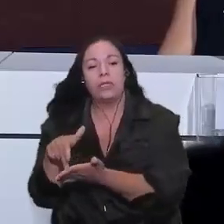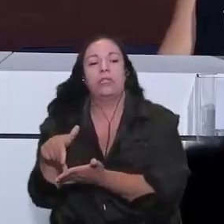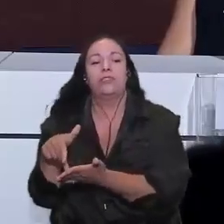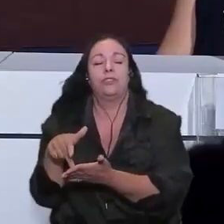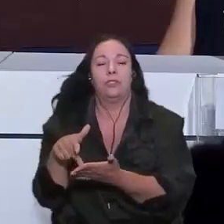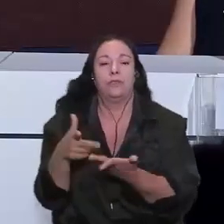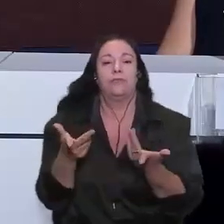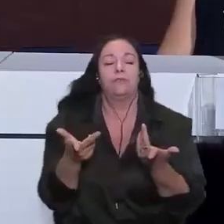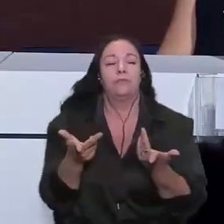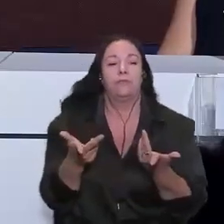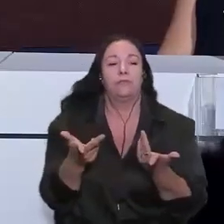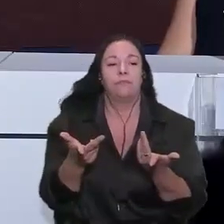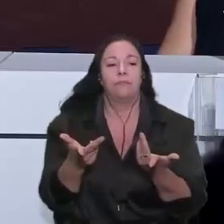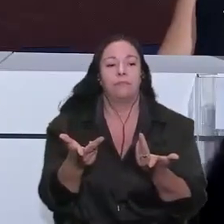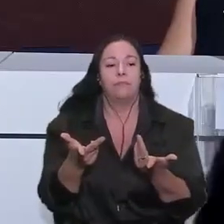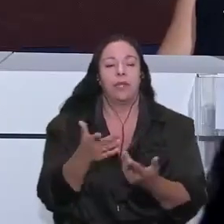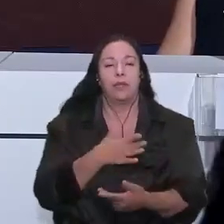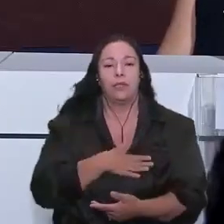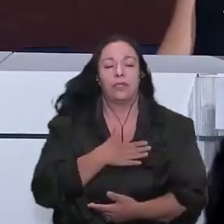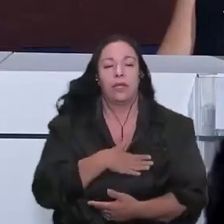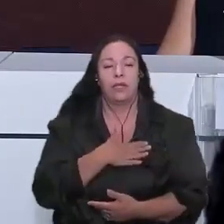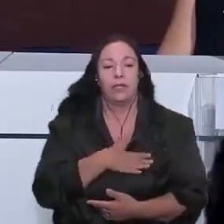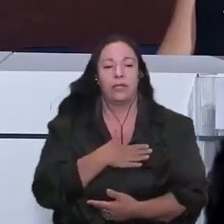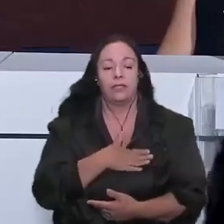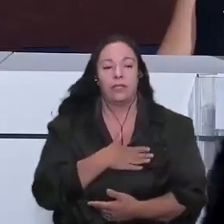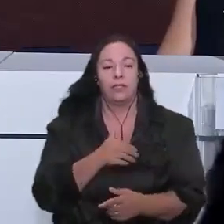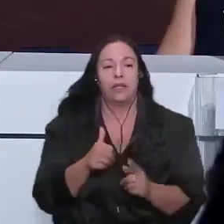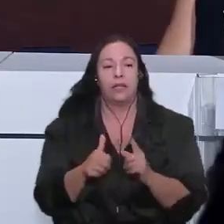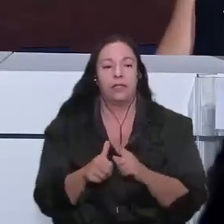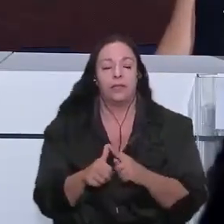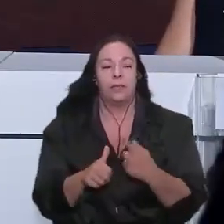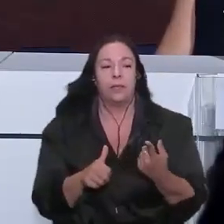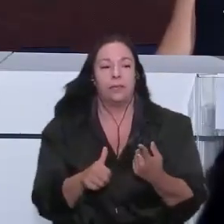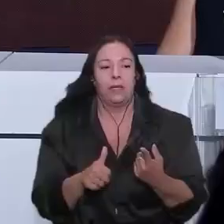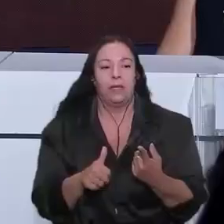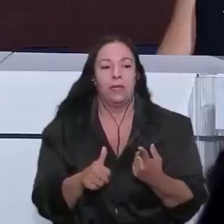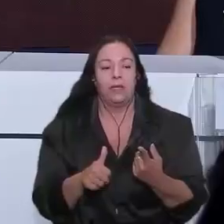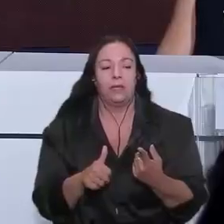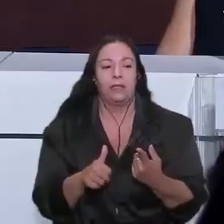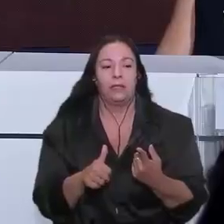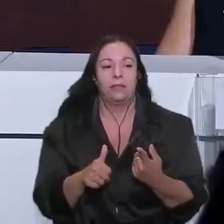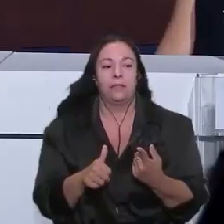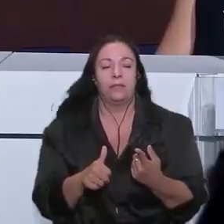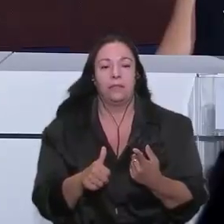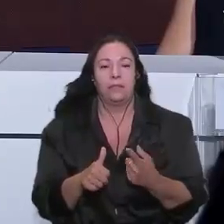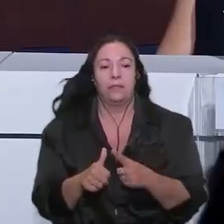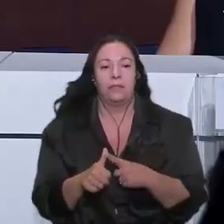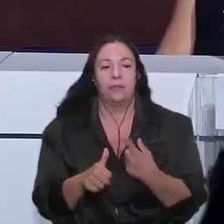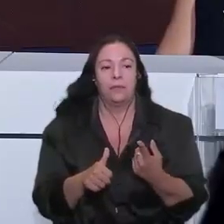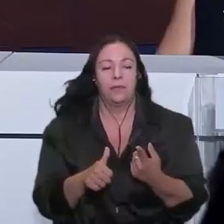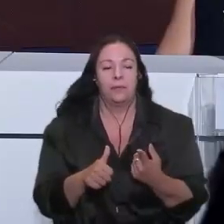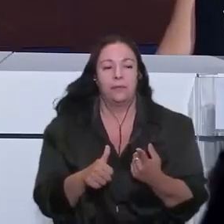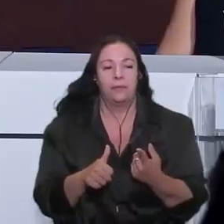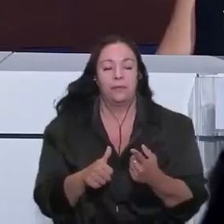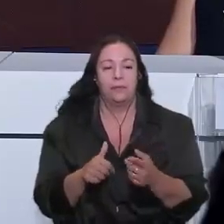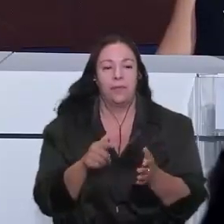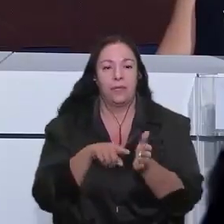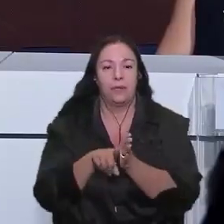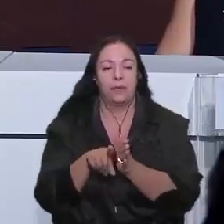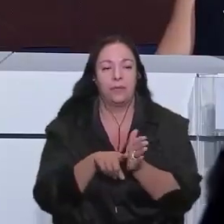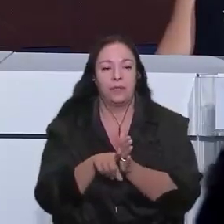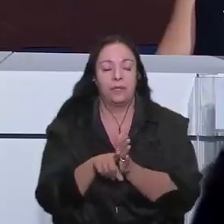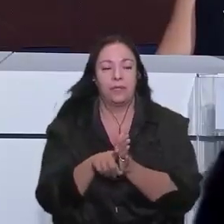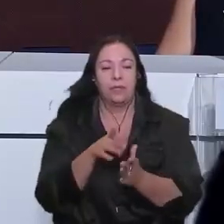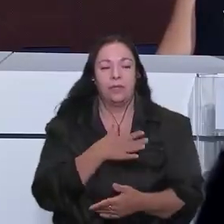contrário. E por isso eu gostaria de deixar esta primeira... Assim, eu acho que vamos falar mais coisas, não sei se você quer fazer perguntas,